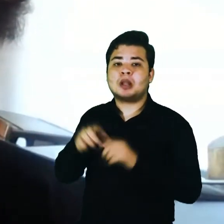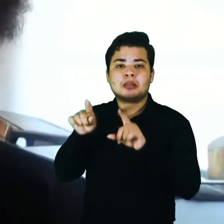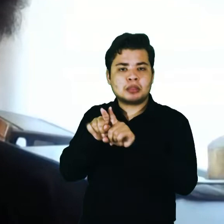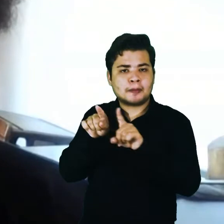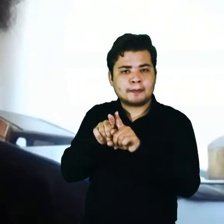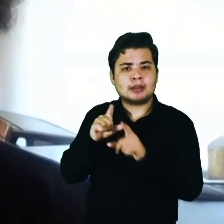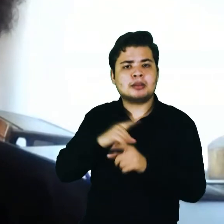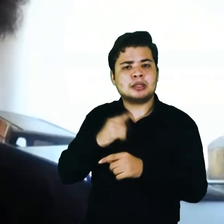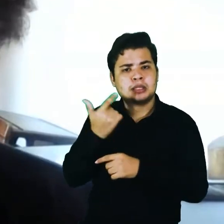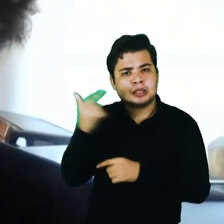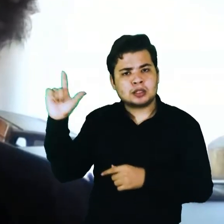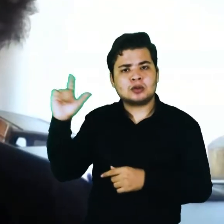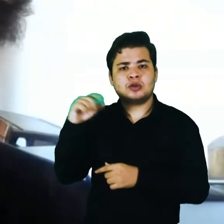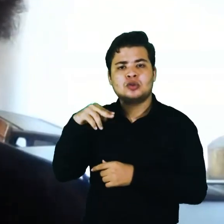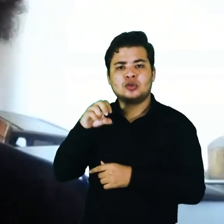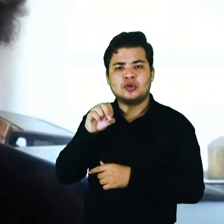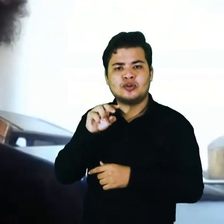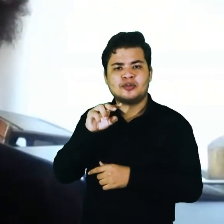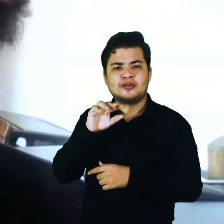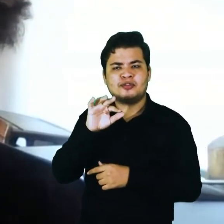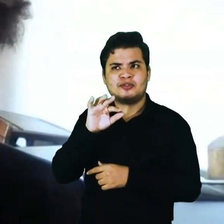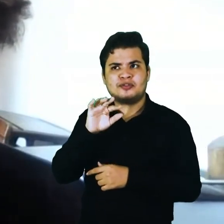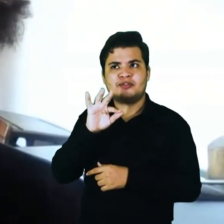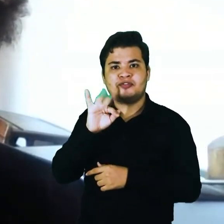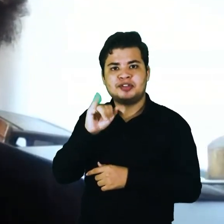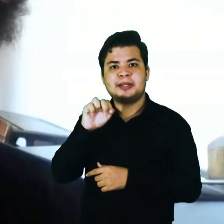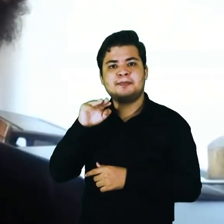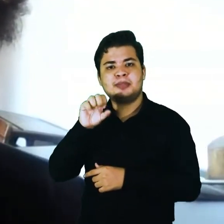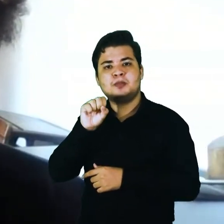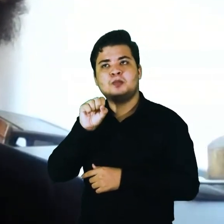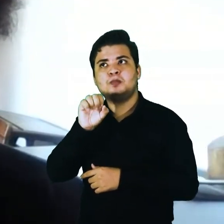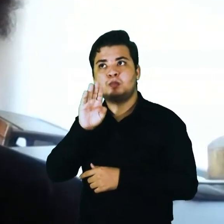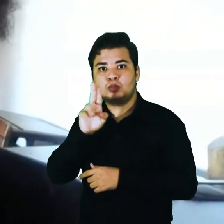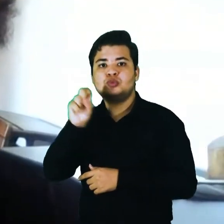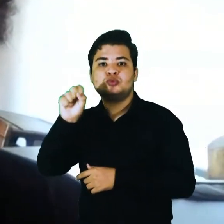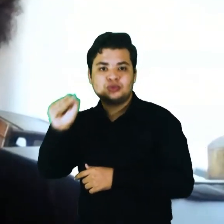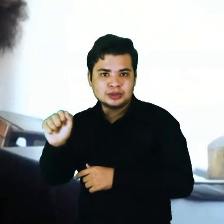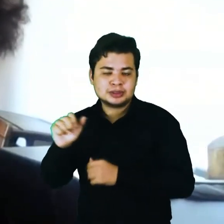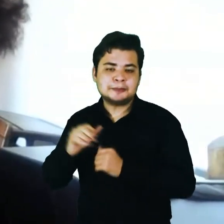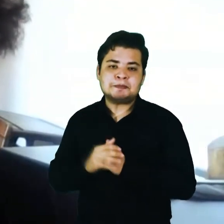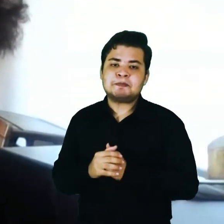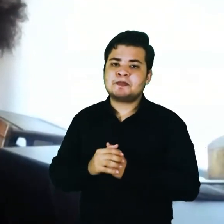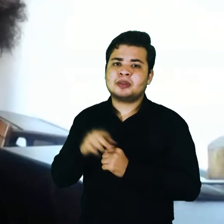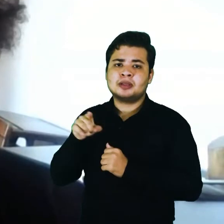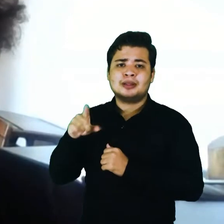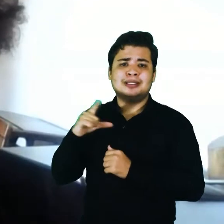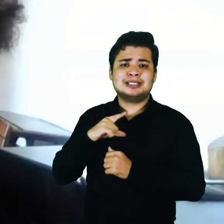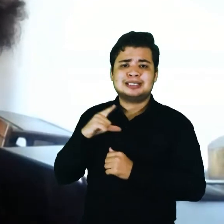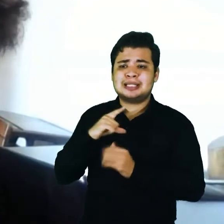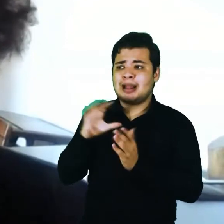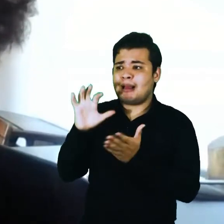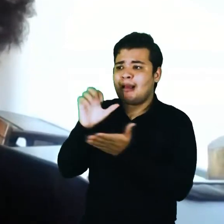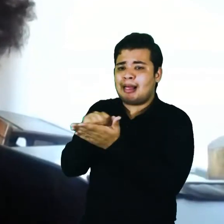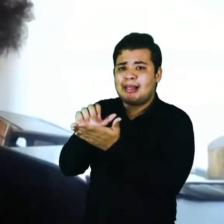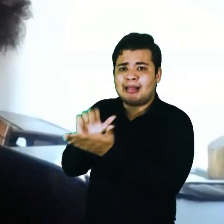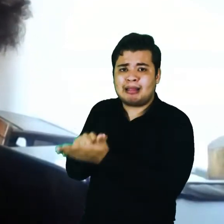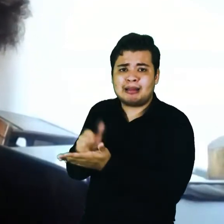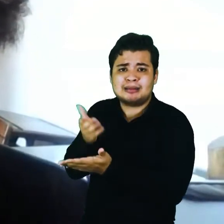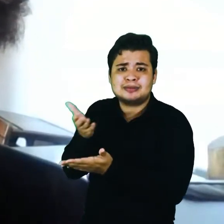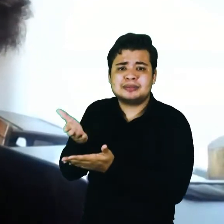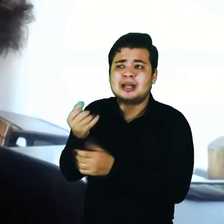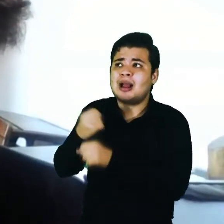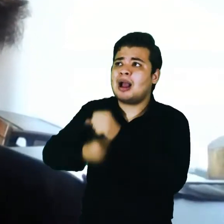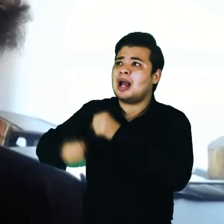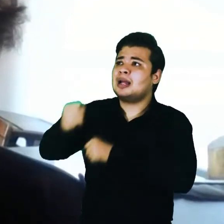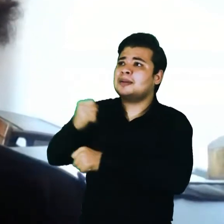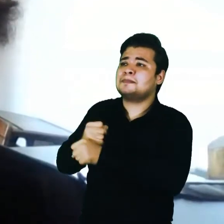por exemplo, a Lophia medusa, que é uma outra espécie que só tinha sido coletada, que só tinha registro dela